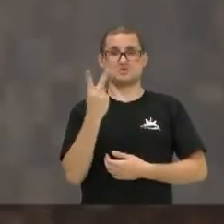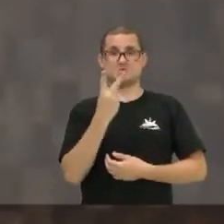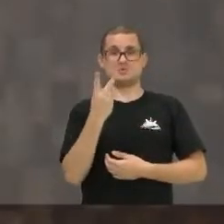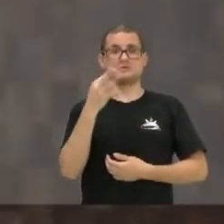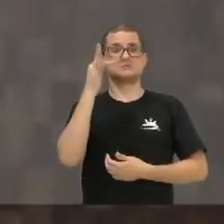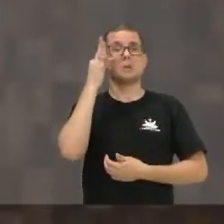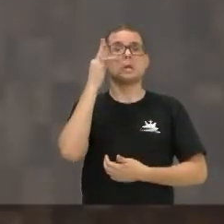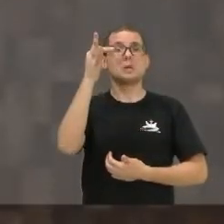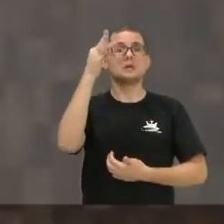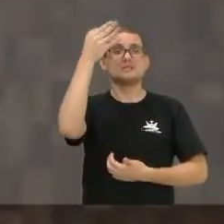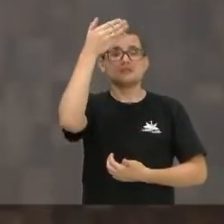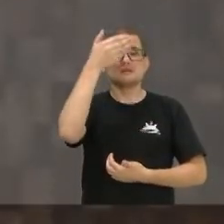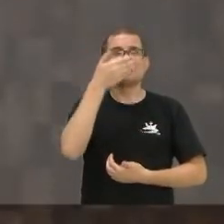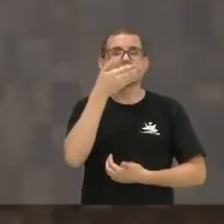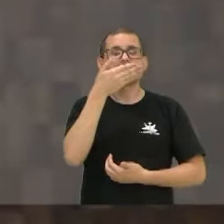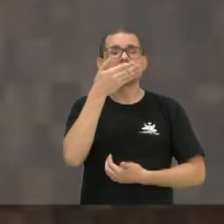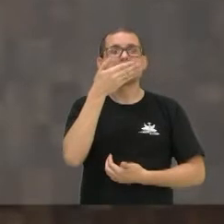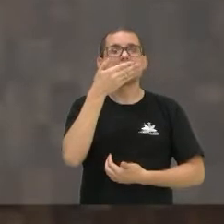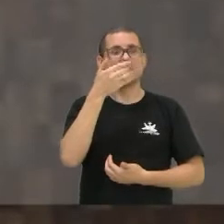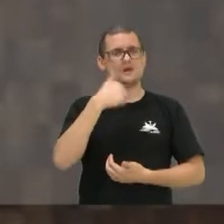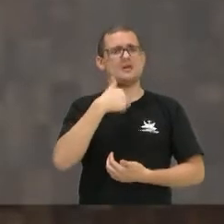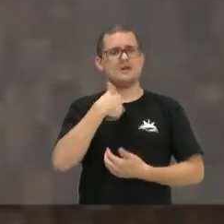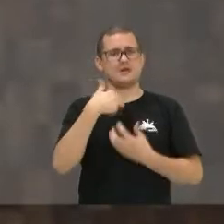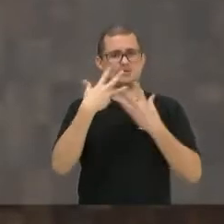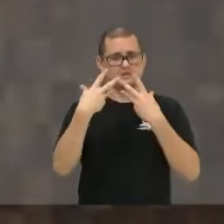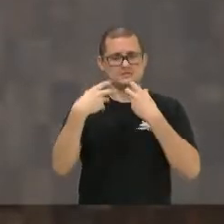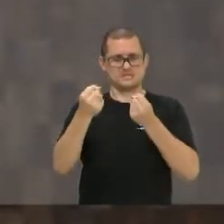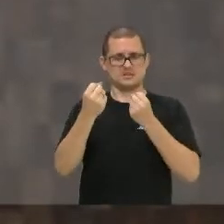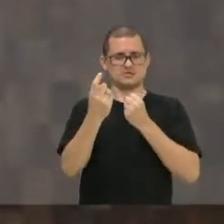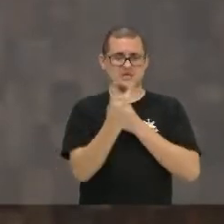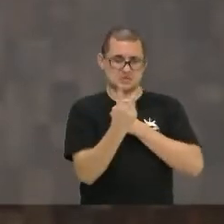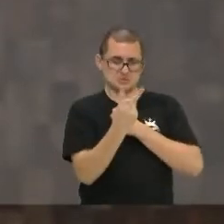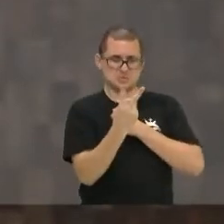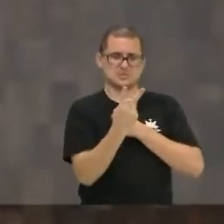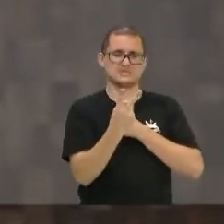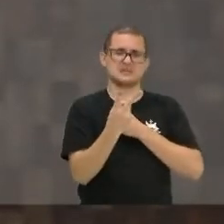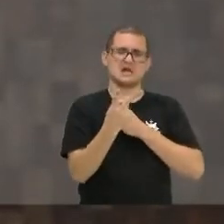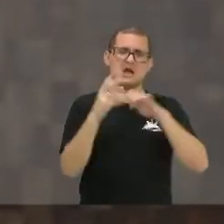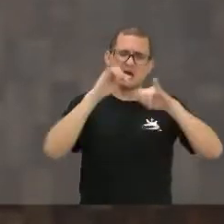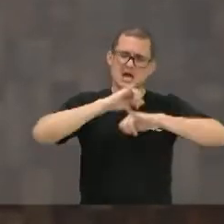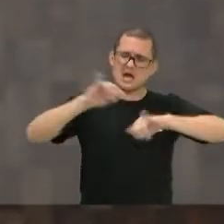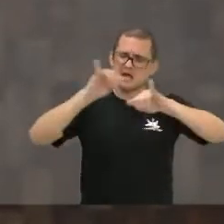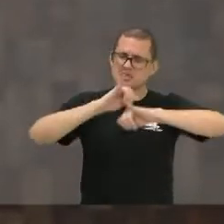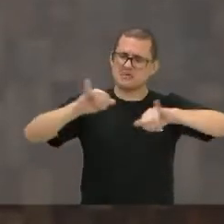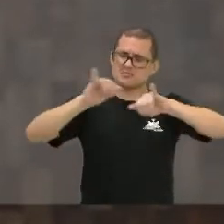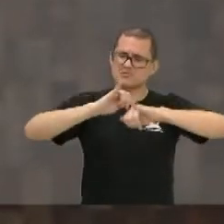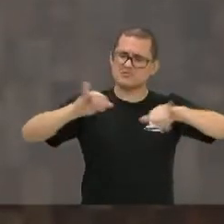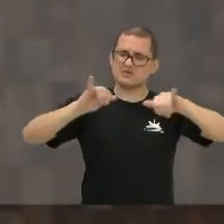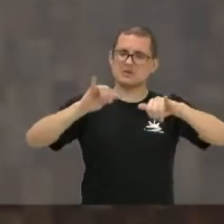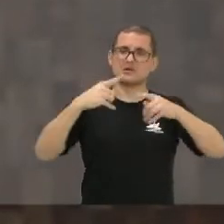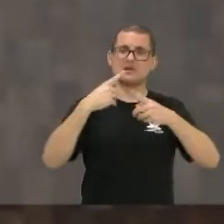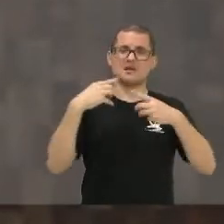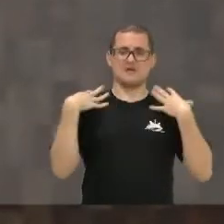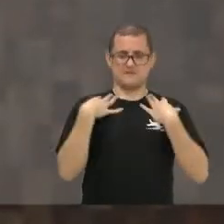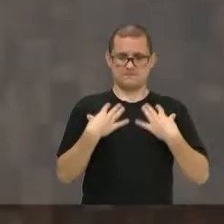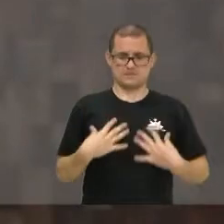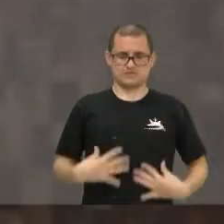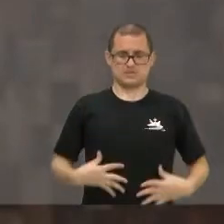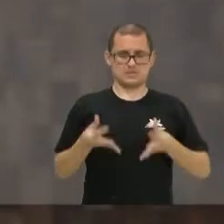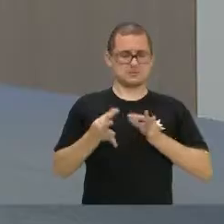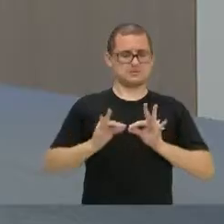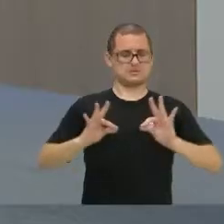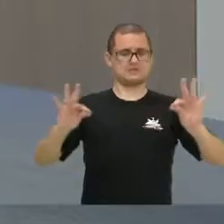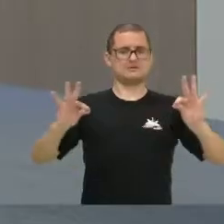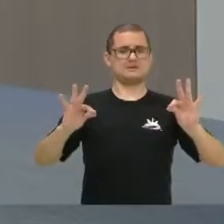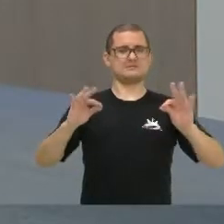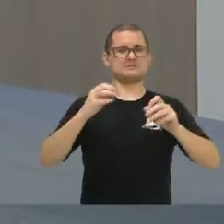porém permitirei que profetizassem vestidas de saco durante mil duzentos e sessenta dias